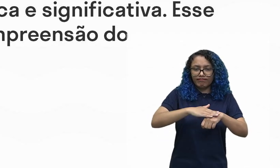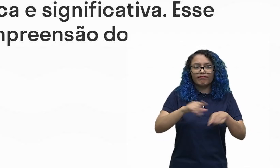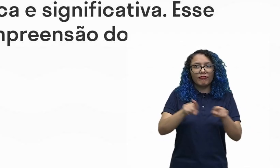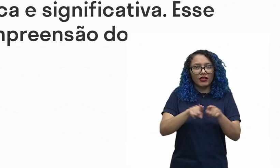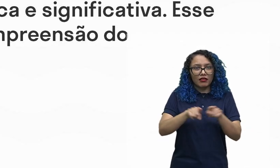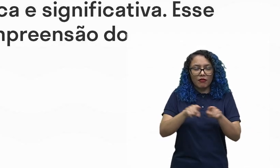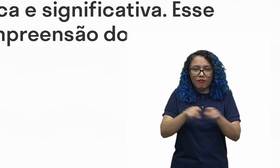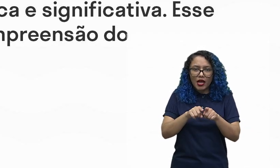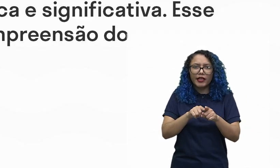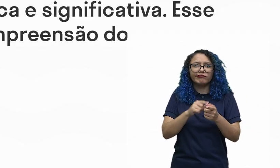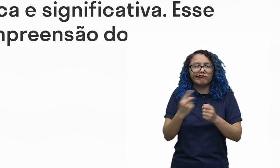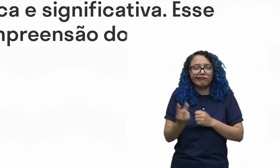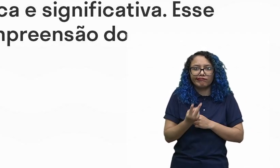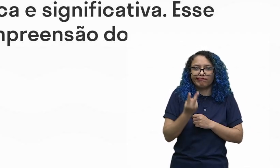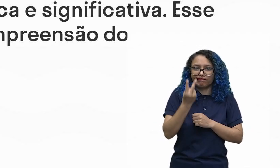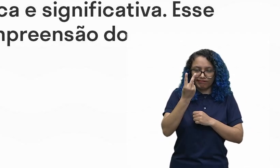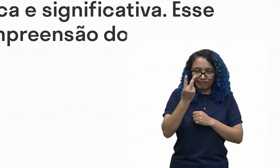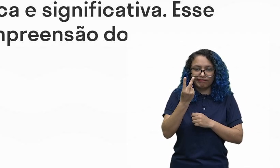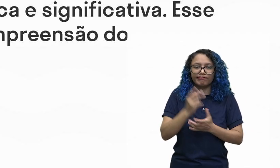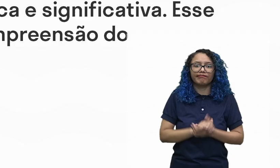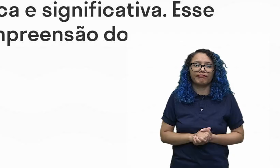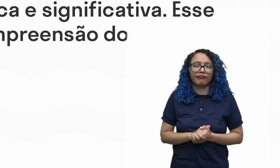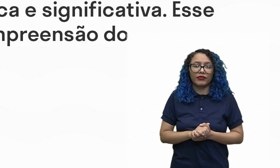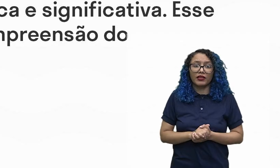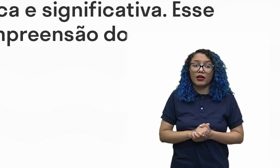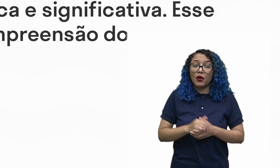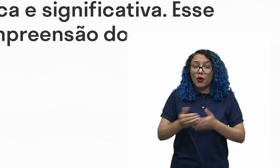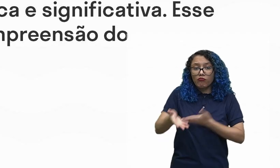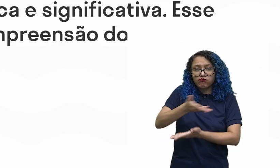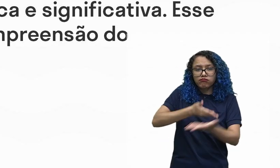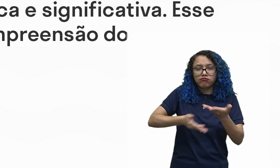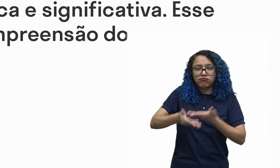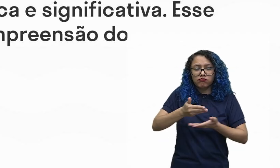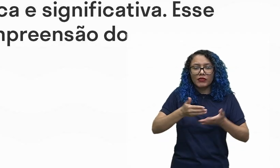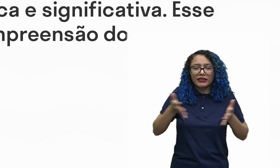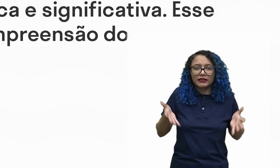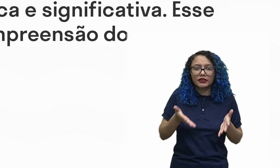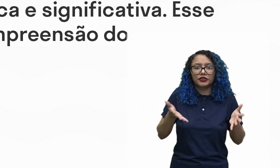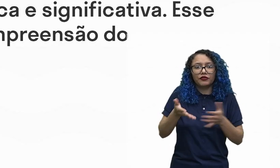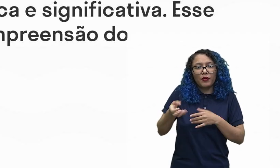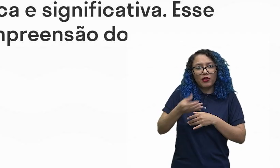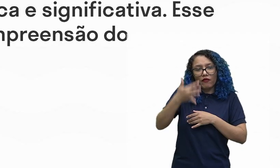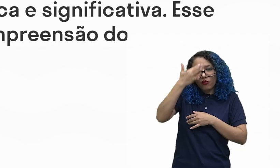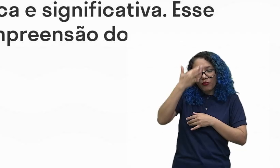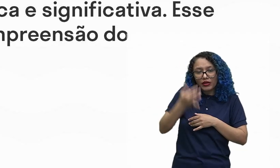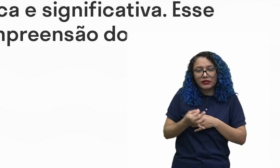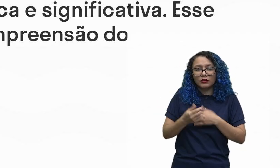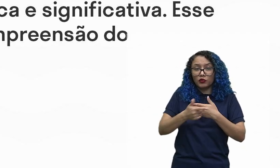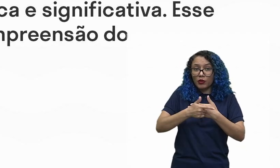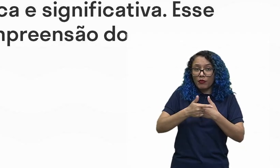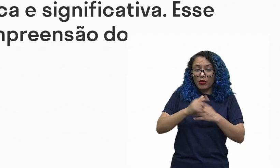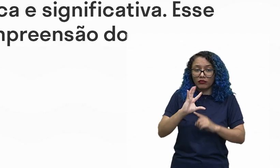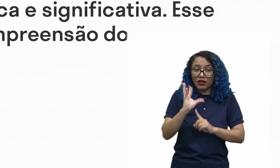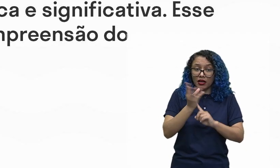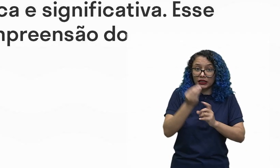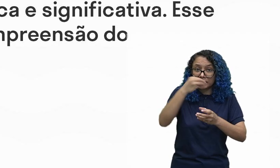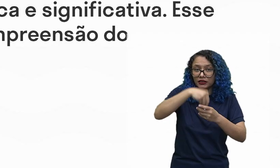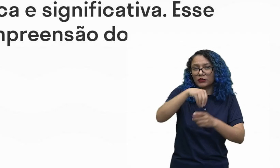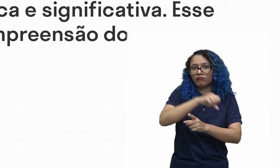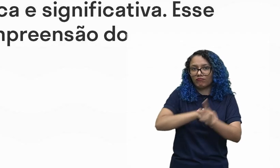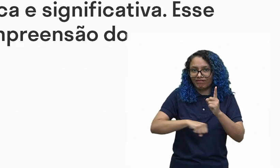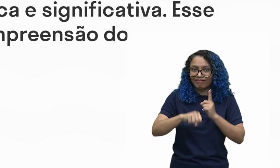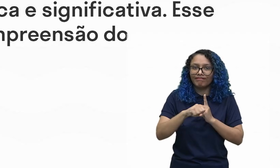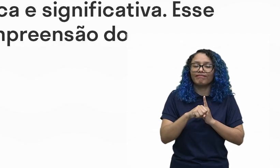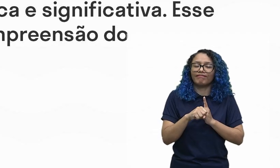maneira autêntica e significativa. Esse diálogo fomenta uma nova compreensão do papel da arte na